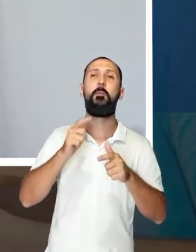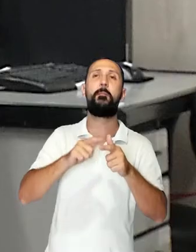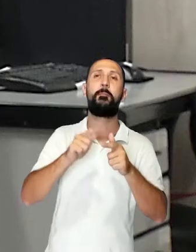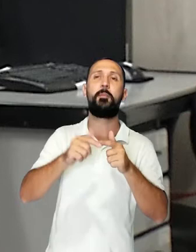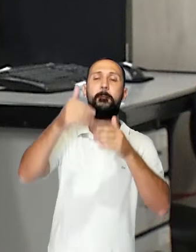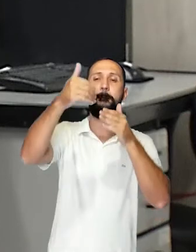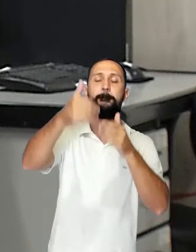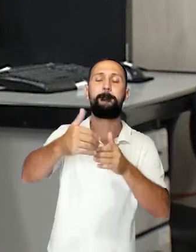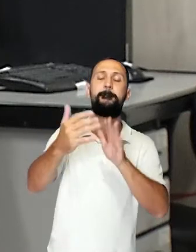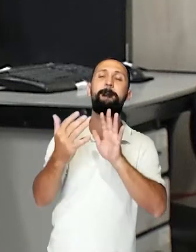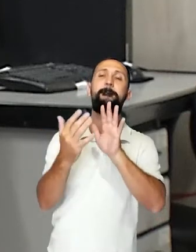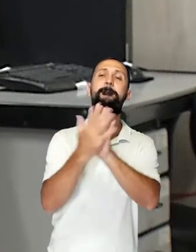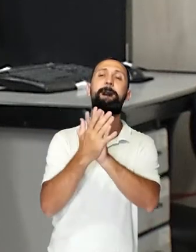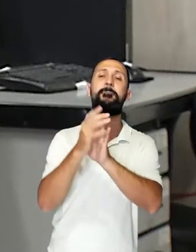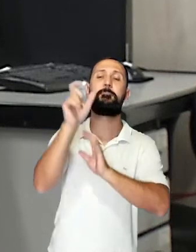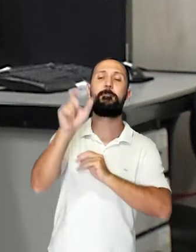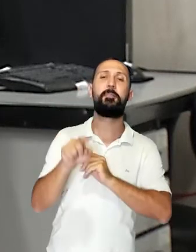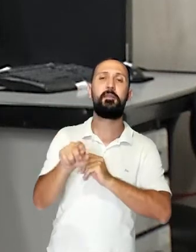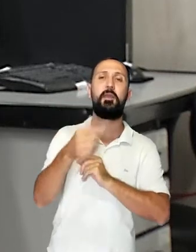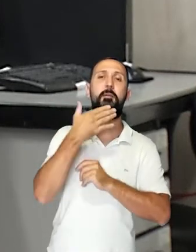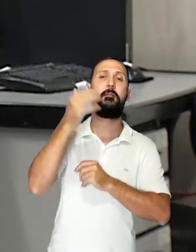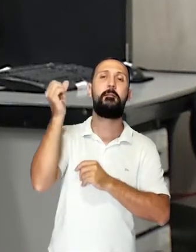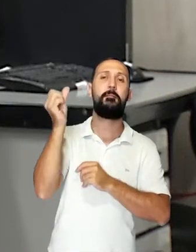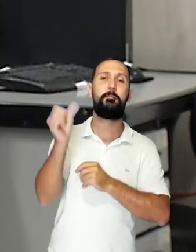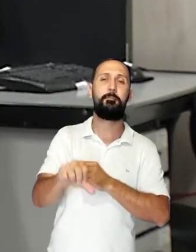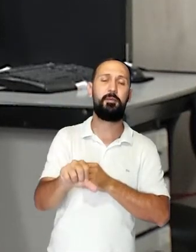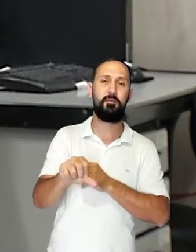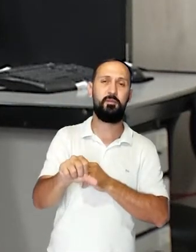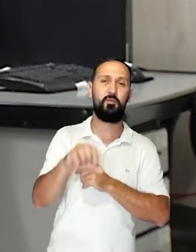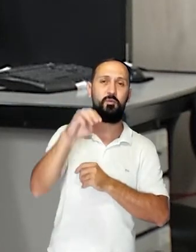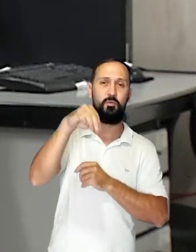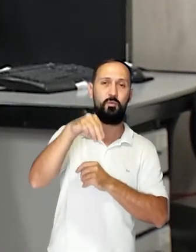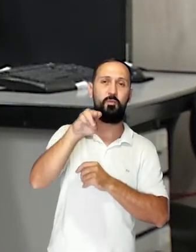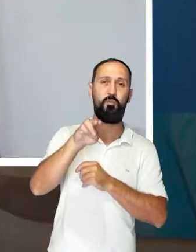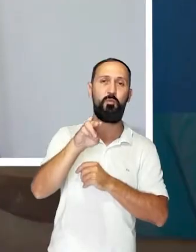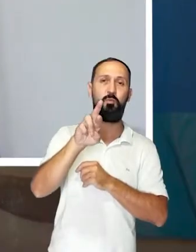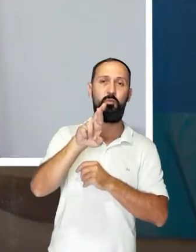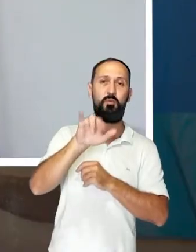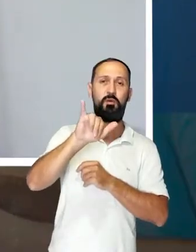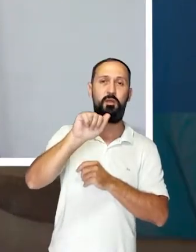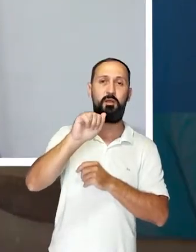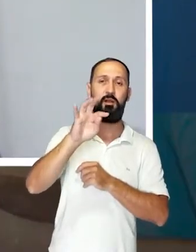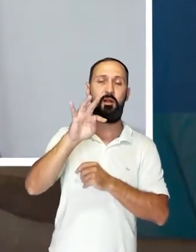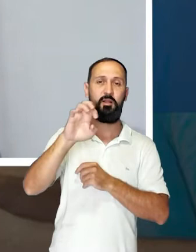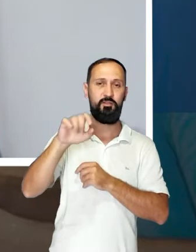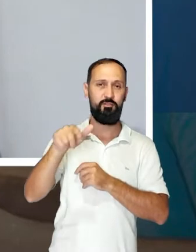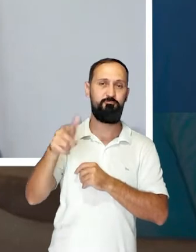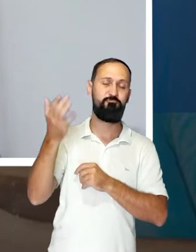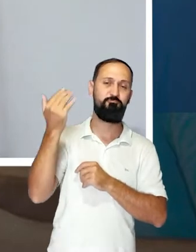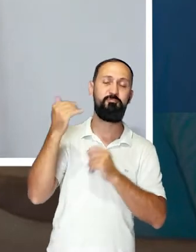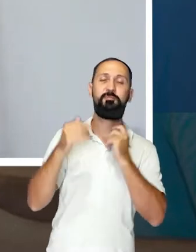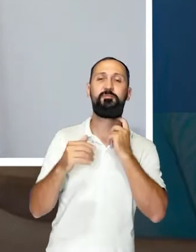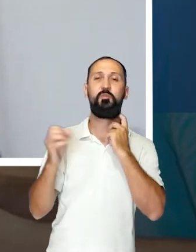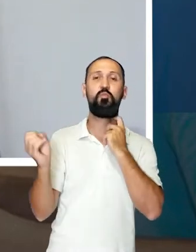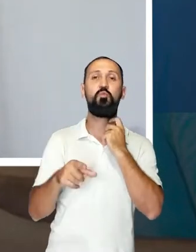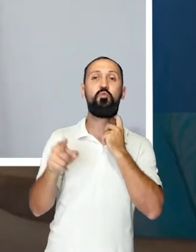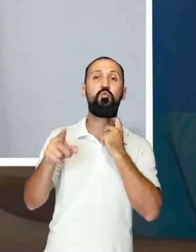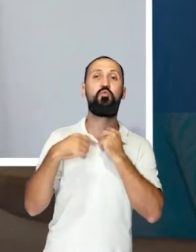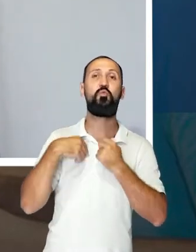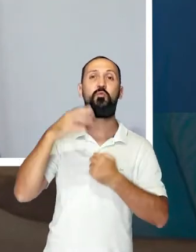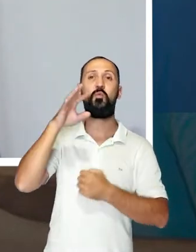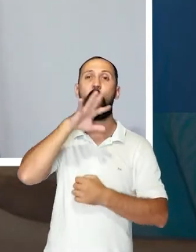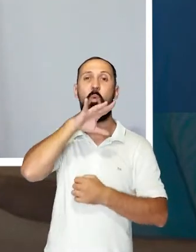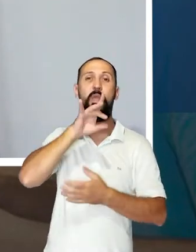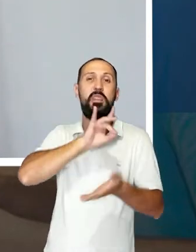para enfrentar uma pessoa que, no caso, é pior que o Dr. Moriarty, que é o Dr. Daggett, é o